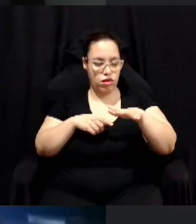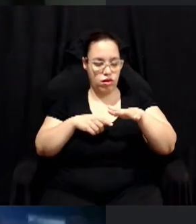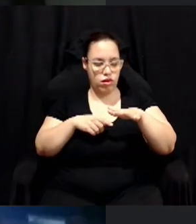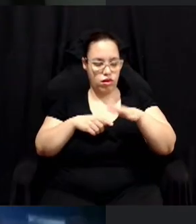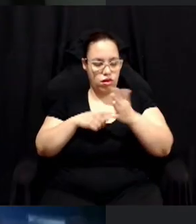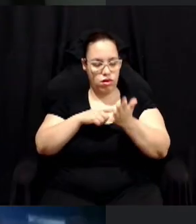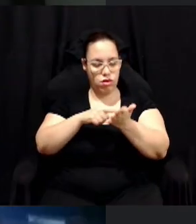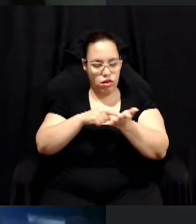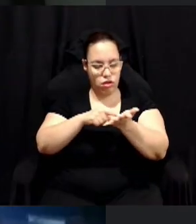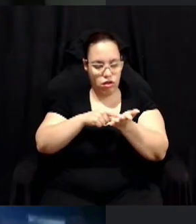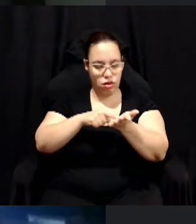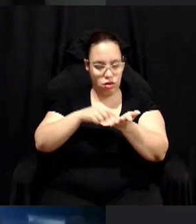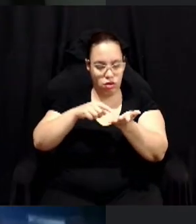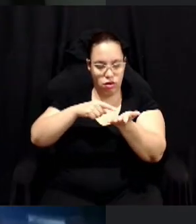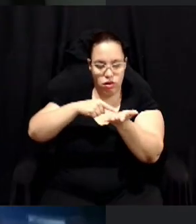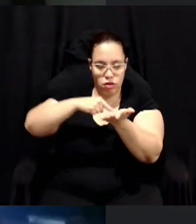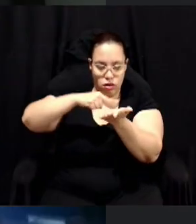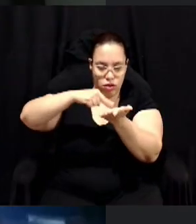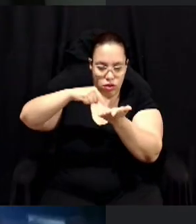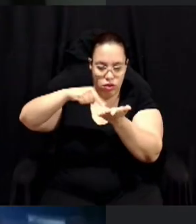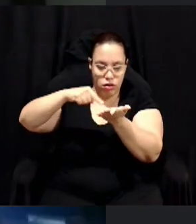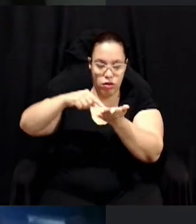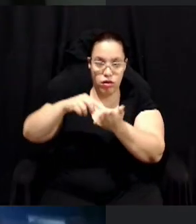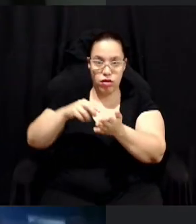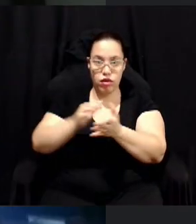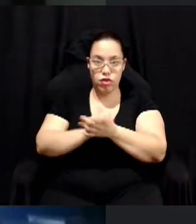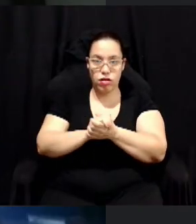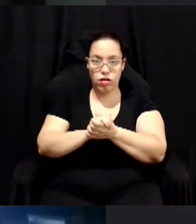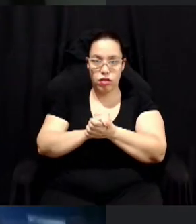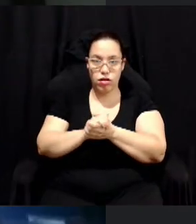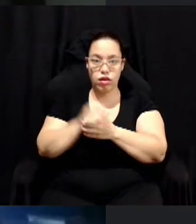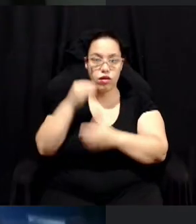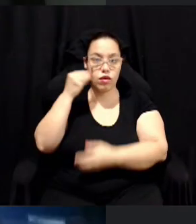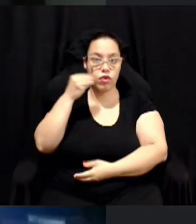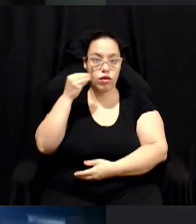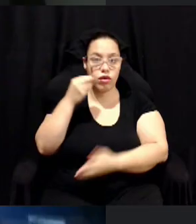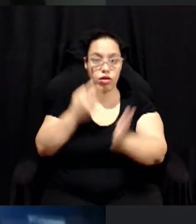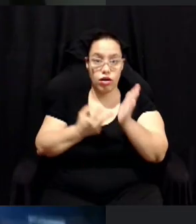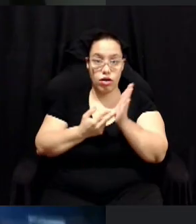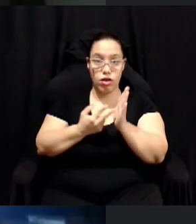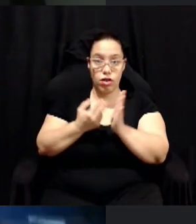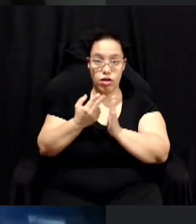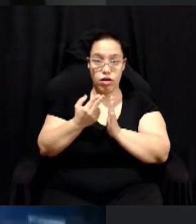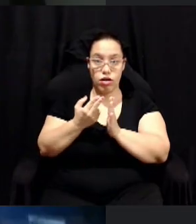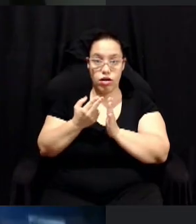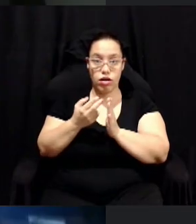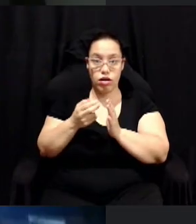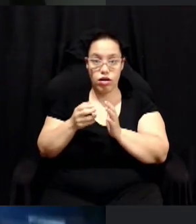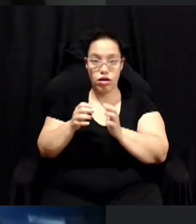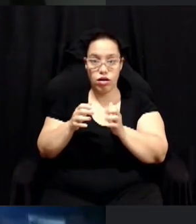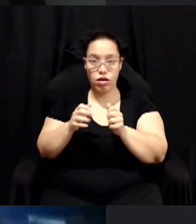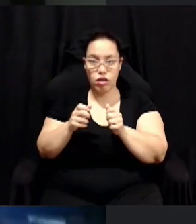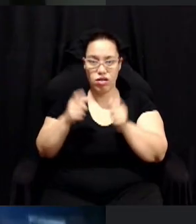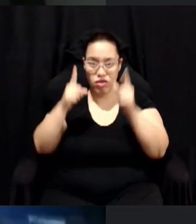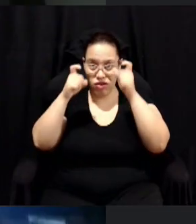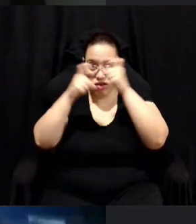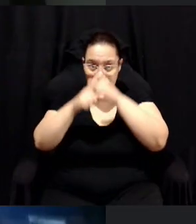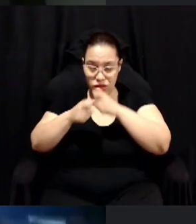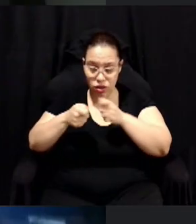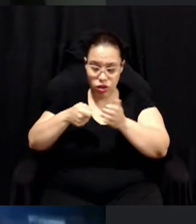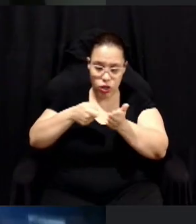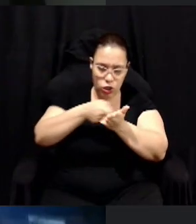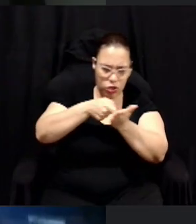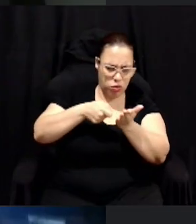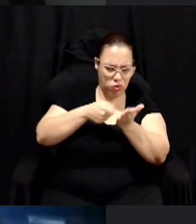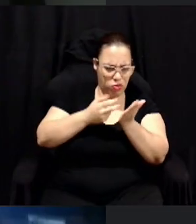pesquisa, eu fazia experimentos em animais de pequeno porte, eu tinha que fazer cirurgia neles. E eu comecei a sentir essa dificuldade nesse processo. Então, assim, não era